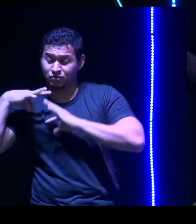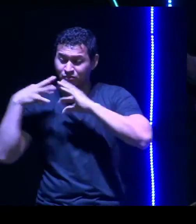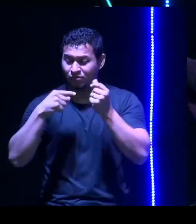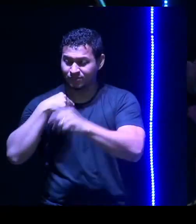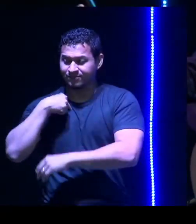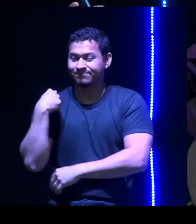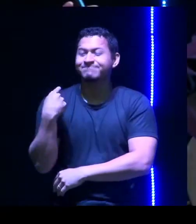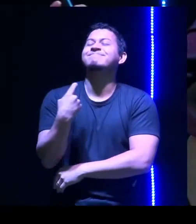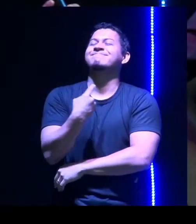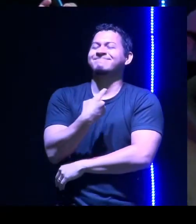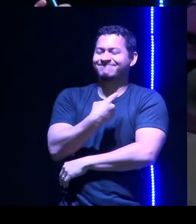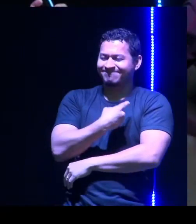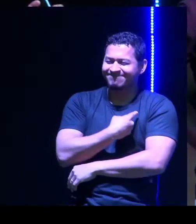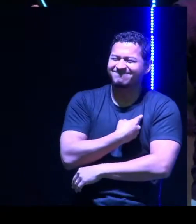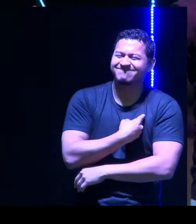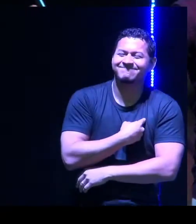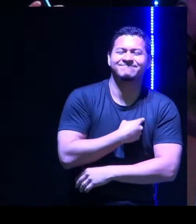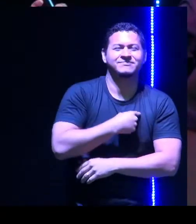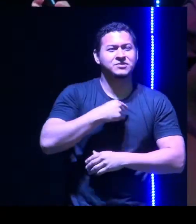nós.